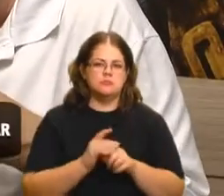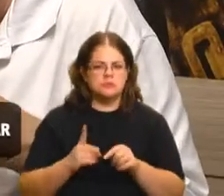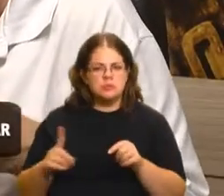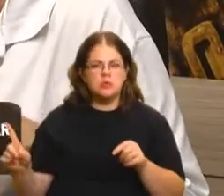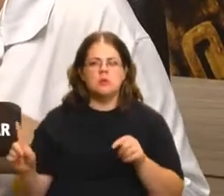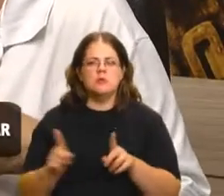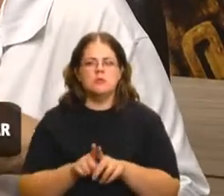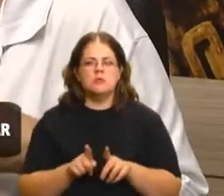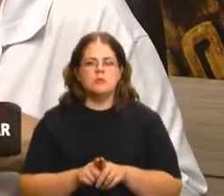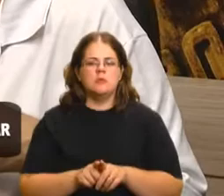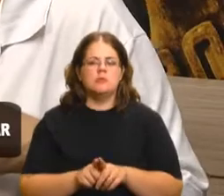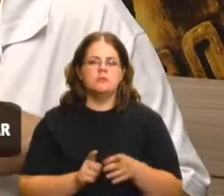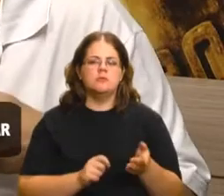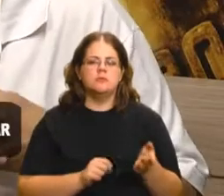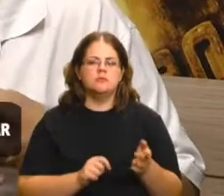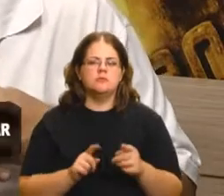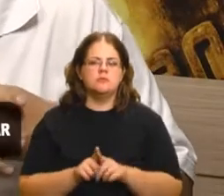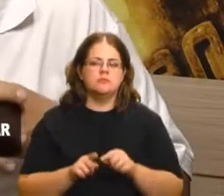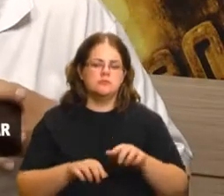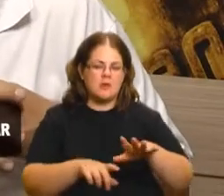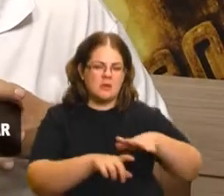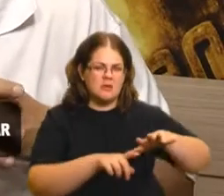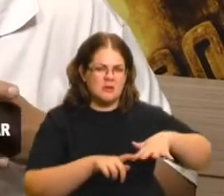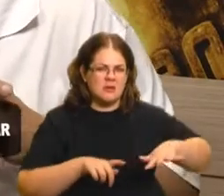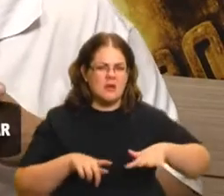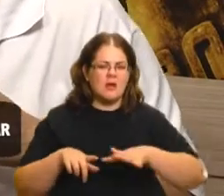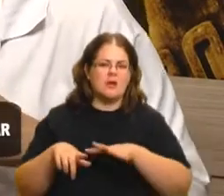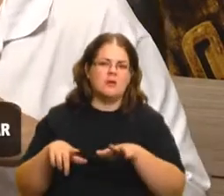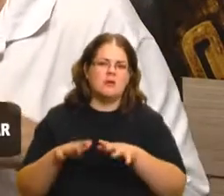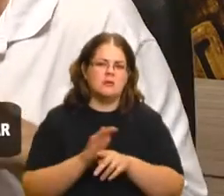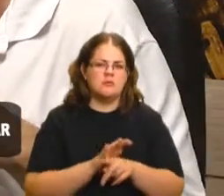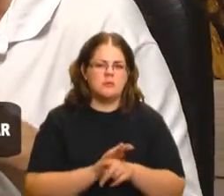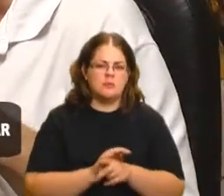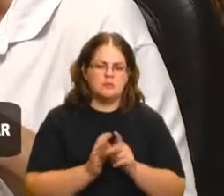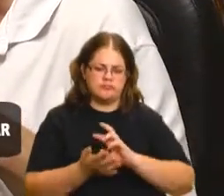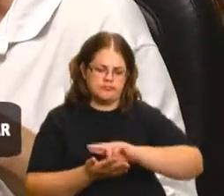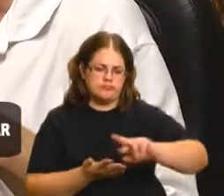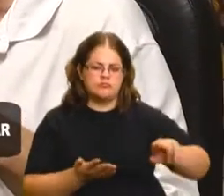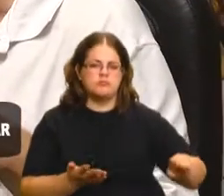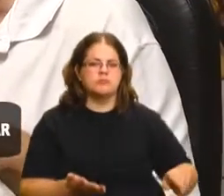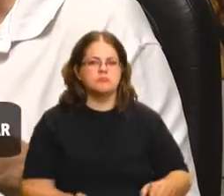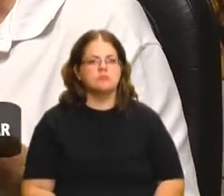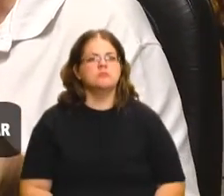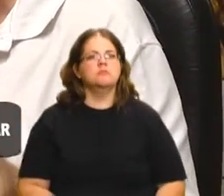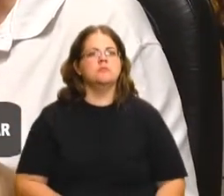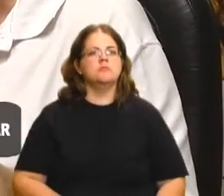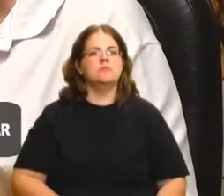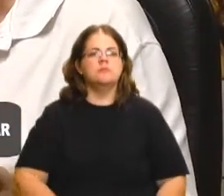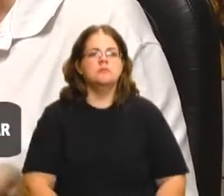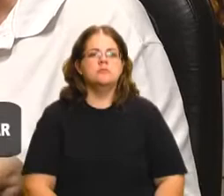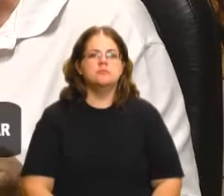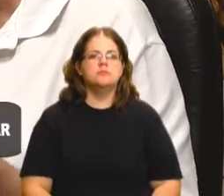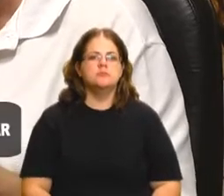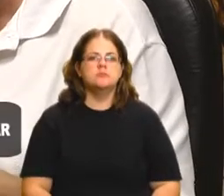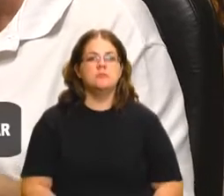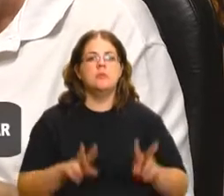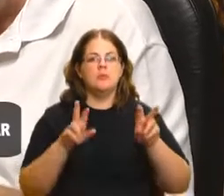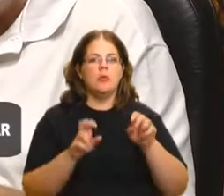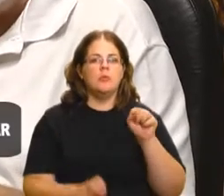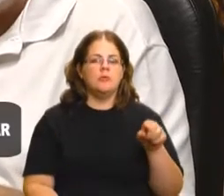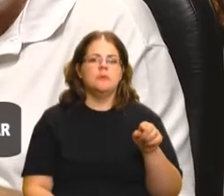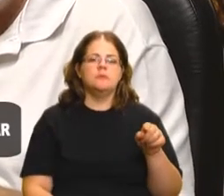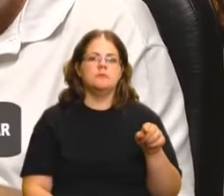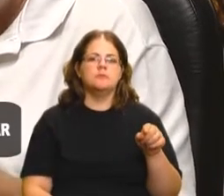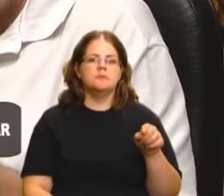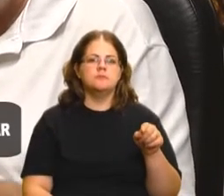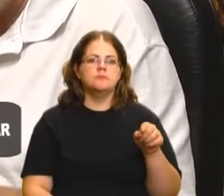mais à direita da própria UDN e os setores de linha dura das Forças Armadas. Então, em resposta a